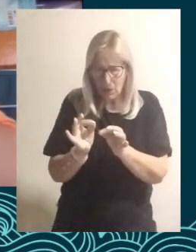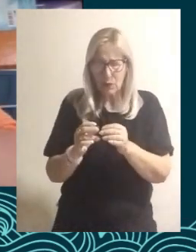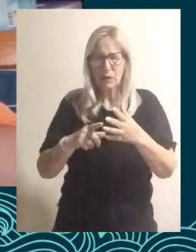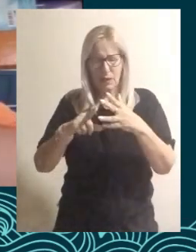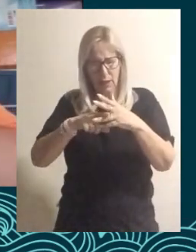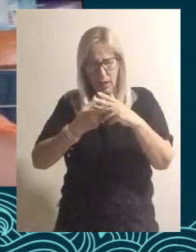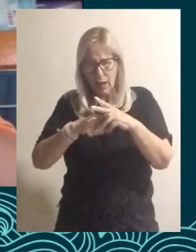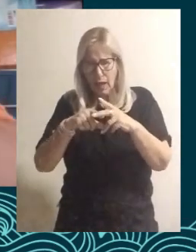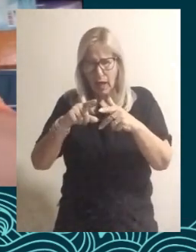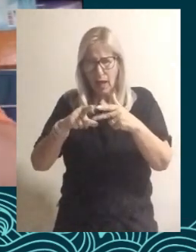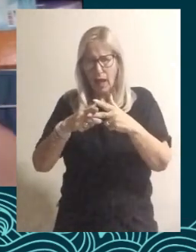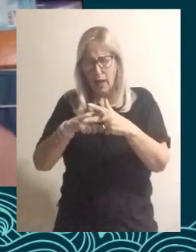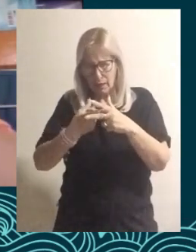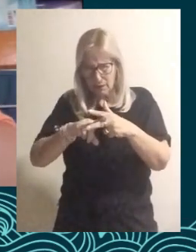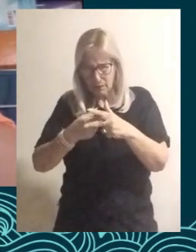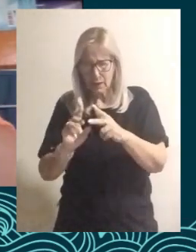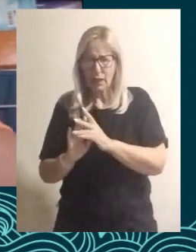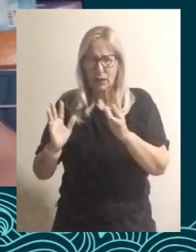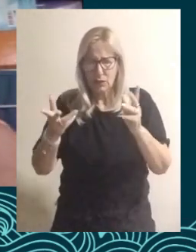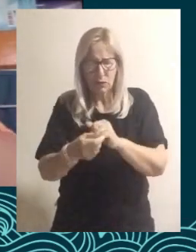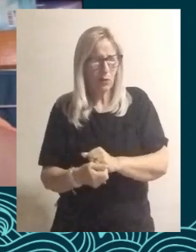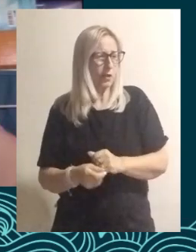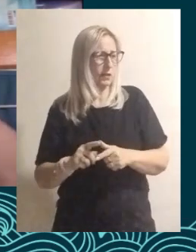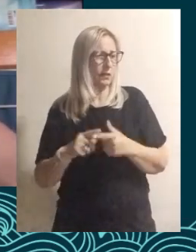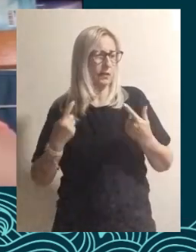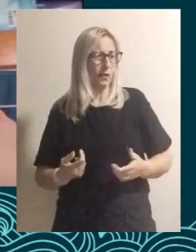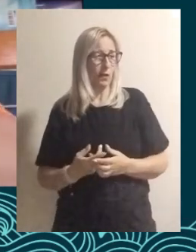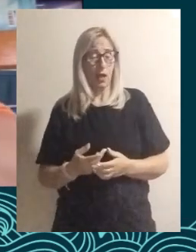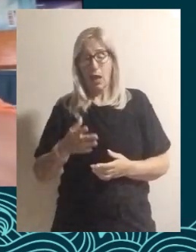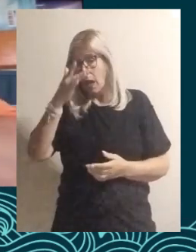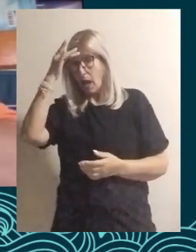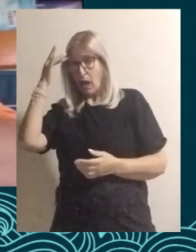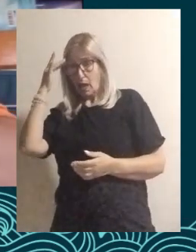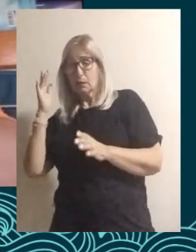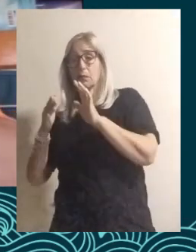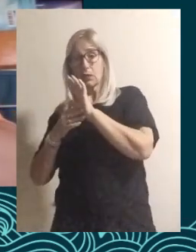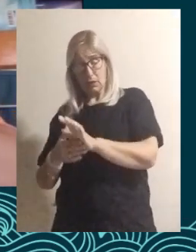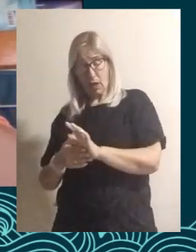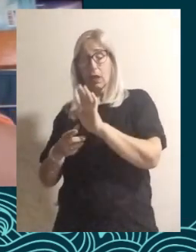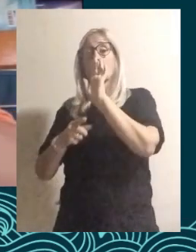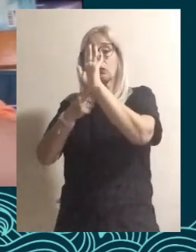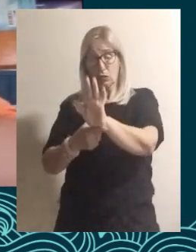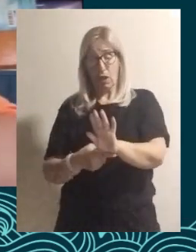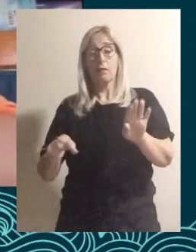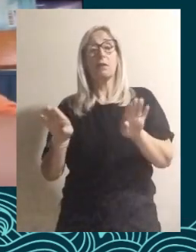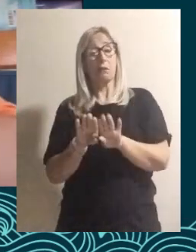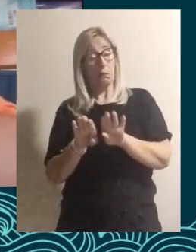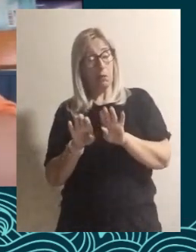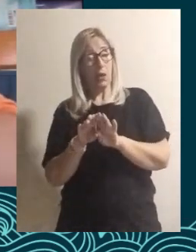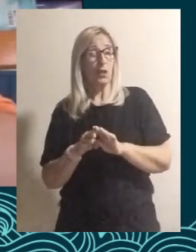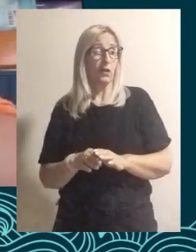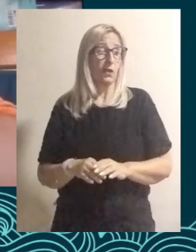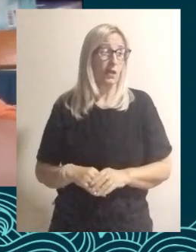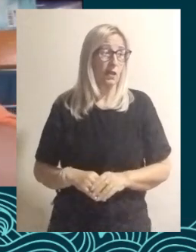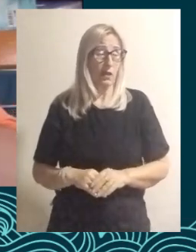ferramentas para consertar as coisas. Ele me ajudou um pouco nas horas livres, depois do trabalho dele como professor. As pessoas nos portos também me